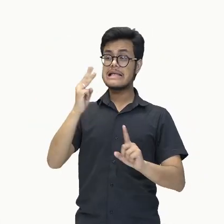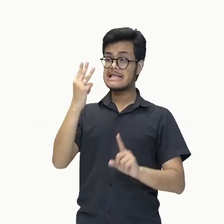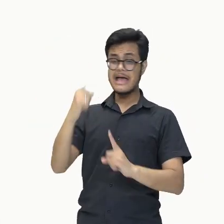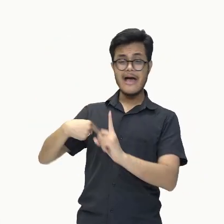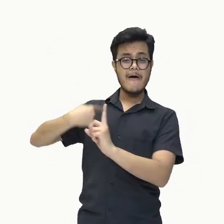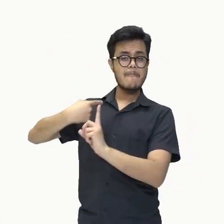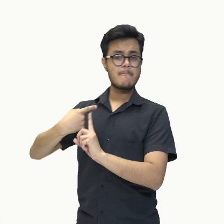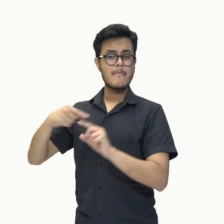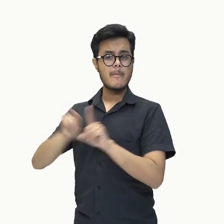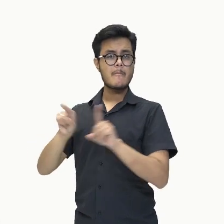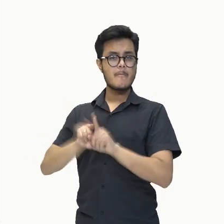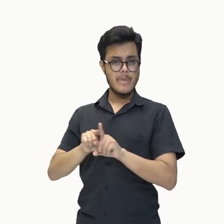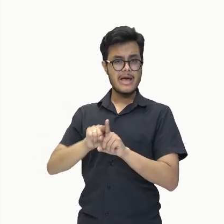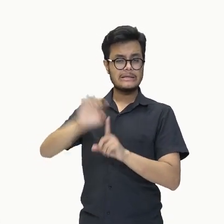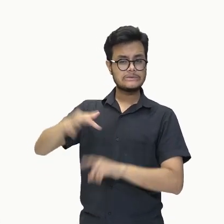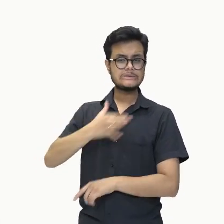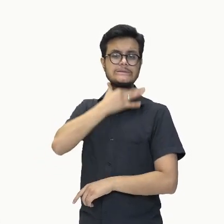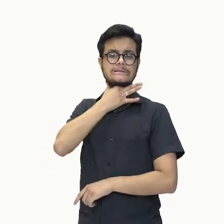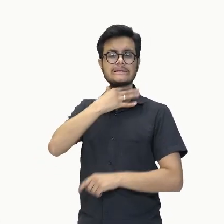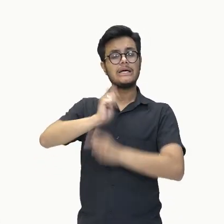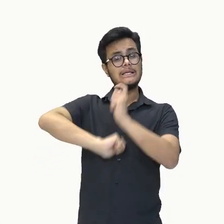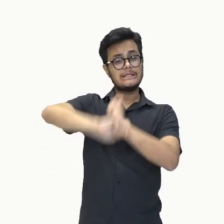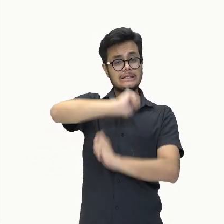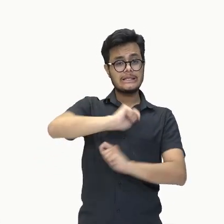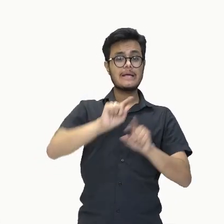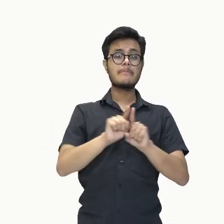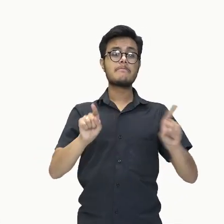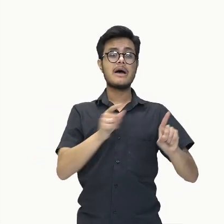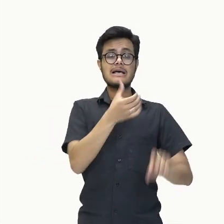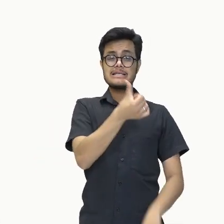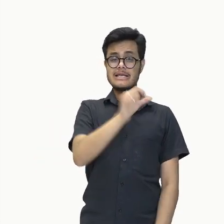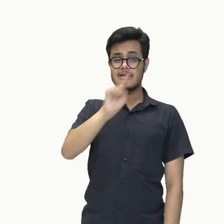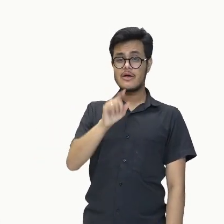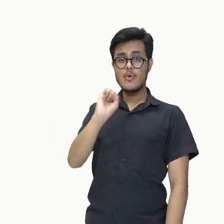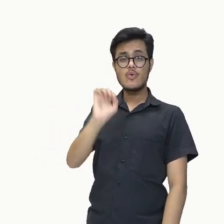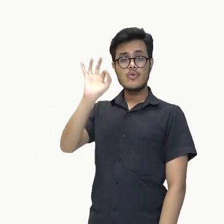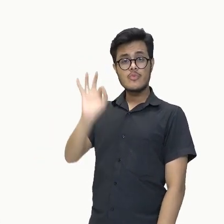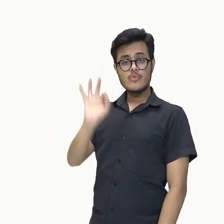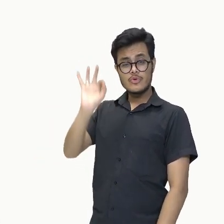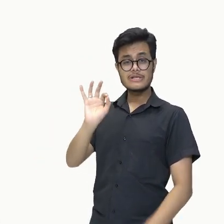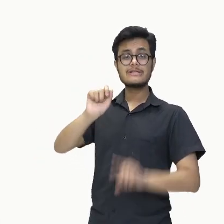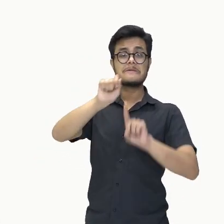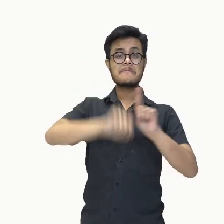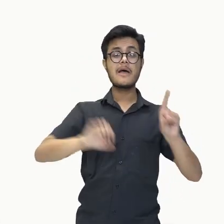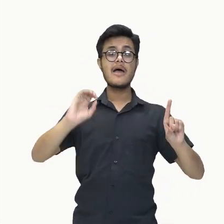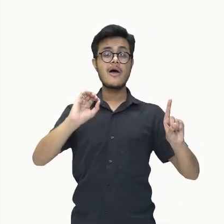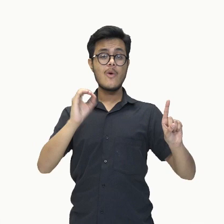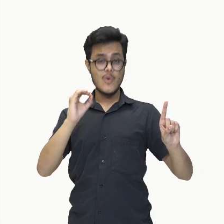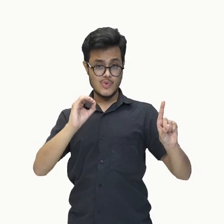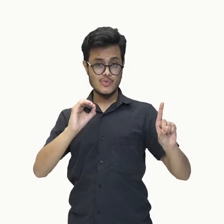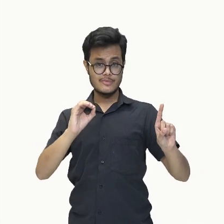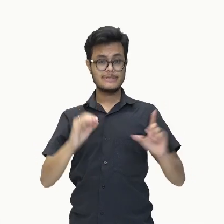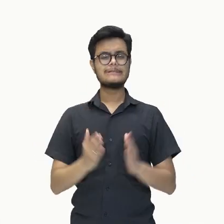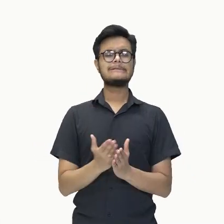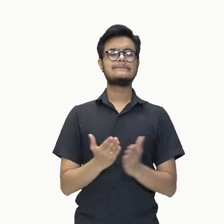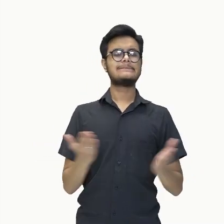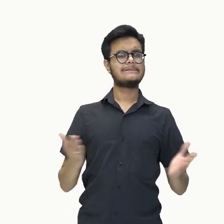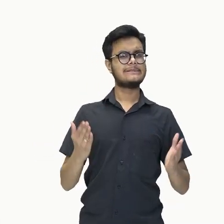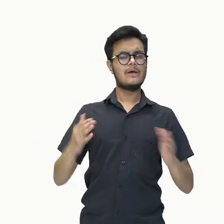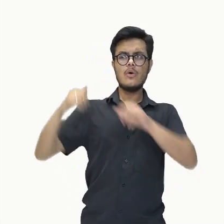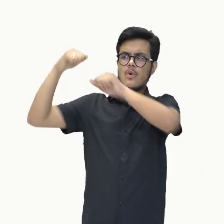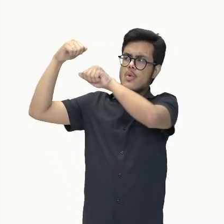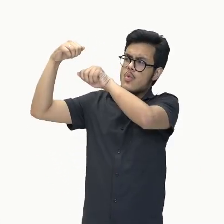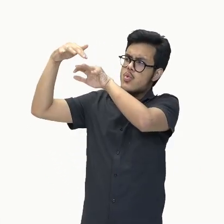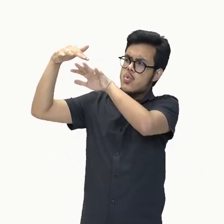dos eletrodomésticos em geral teve queda de 6,8% em outubro, na variação anual. O ar-condicionado, por